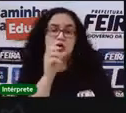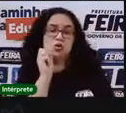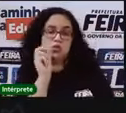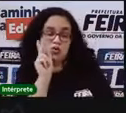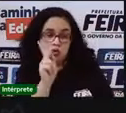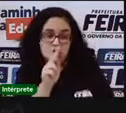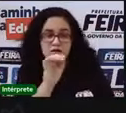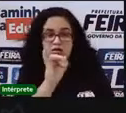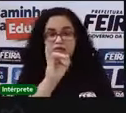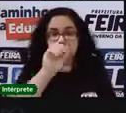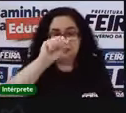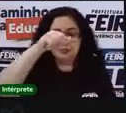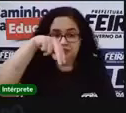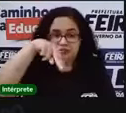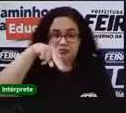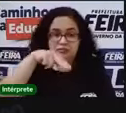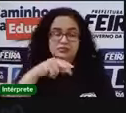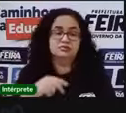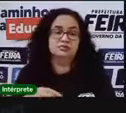Ian?